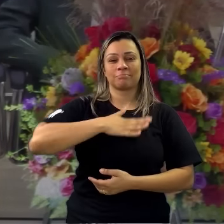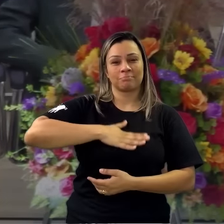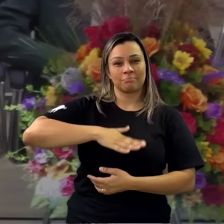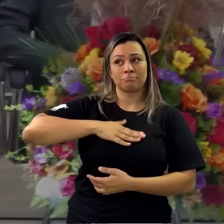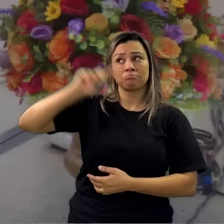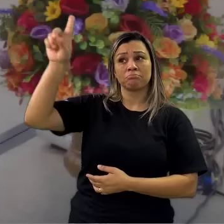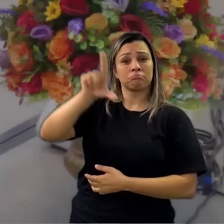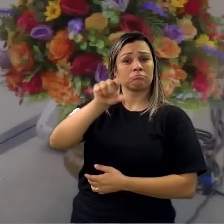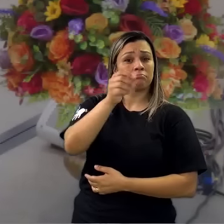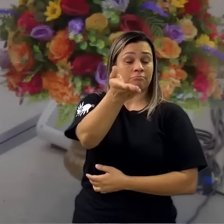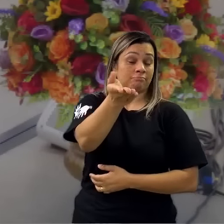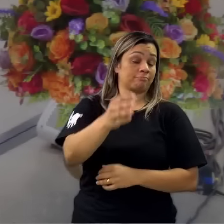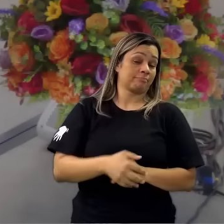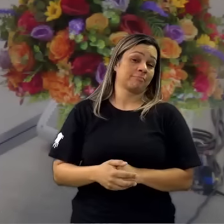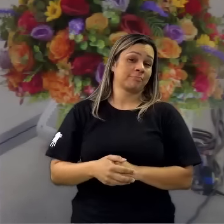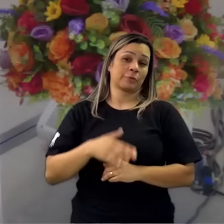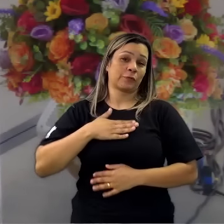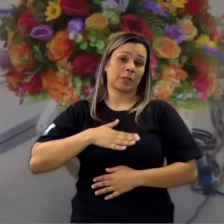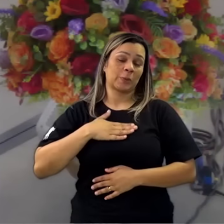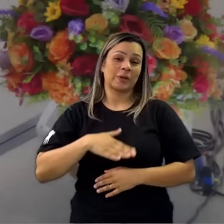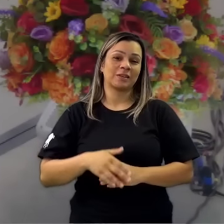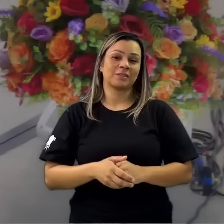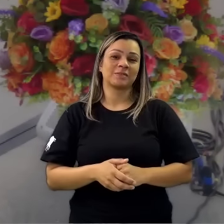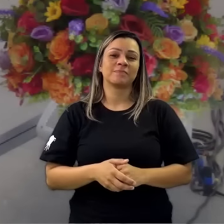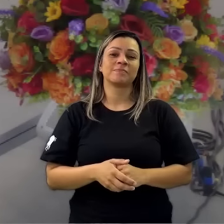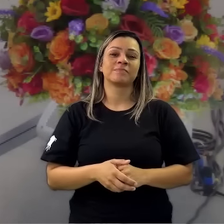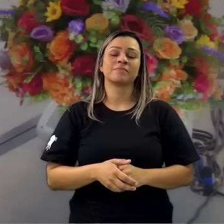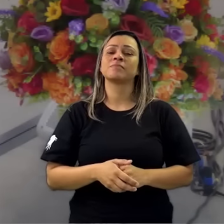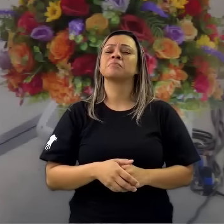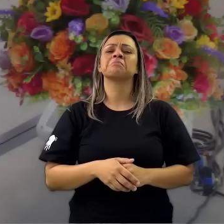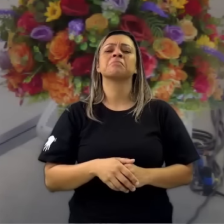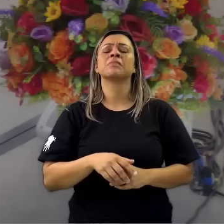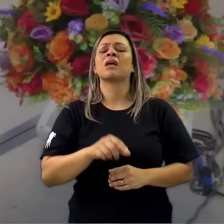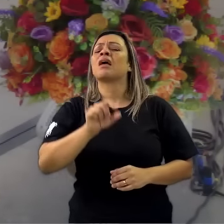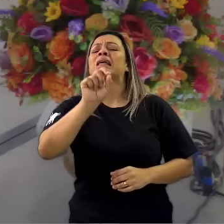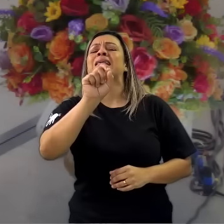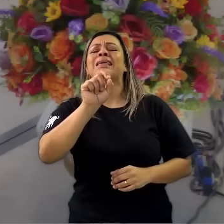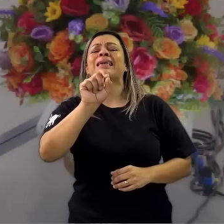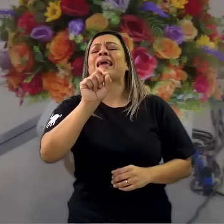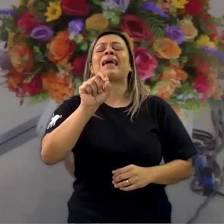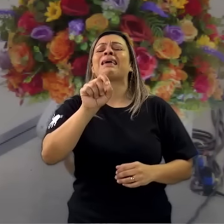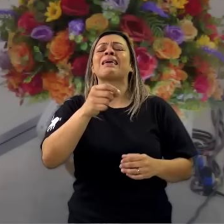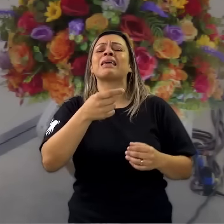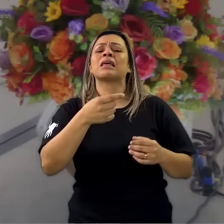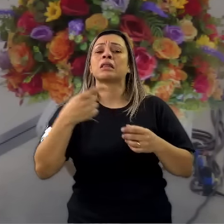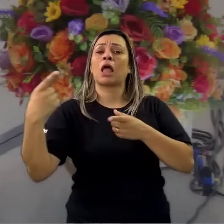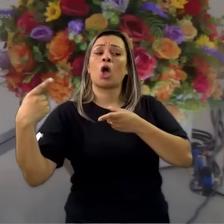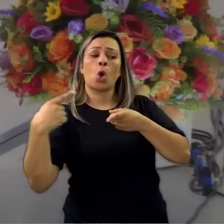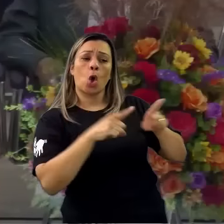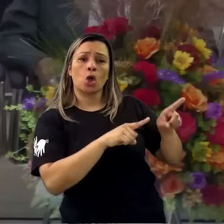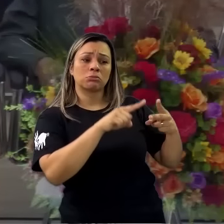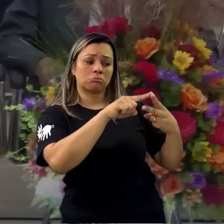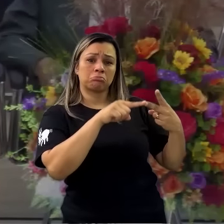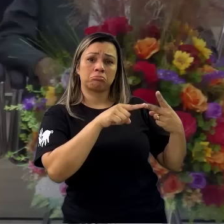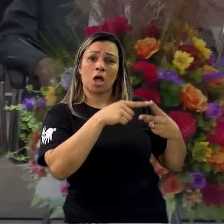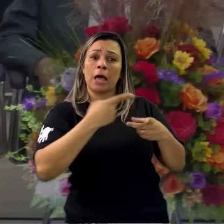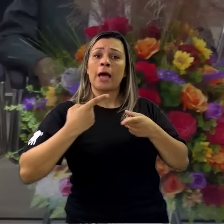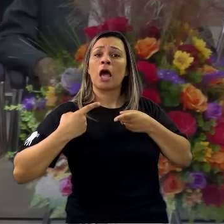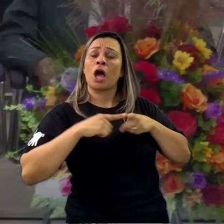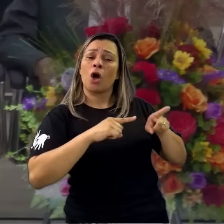foi ele quem te chamou e detalhe irmãos quem são esses que se levantam na perseguição o verso dois vai dizer